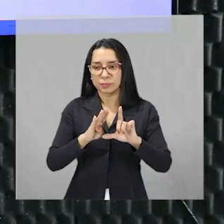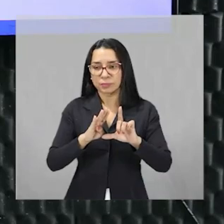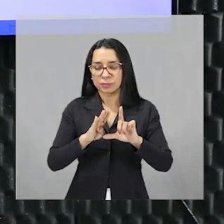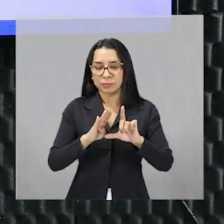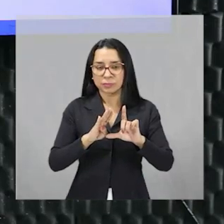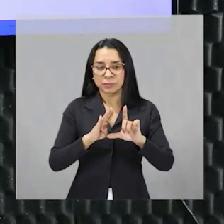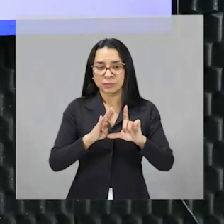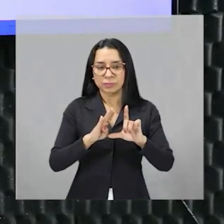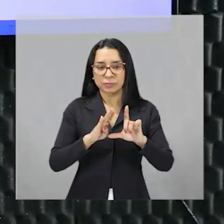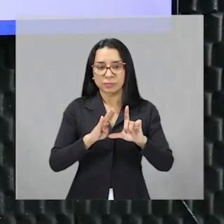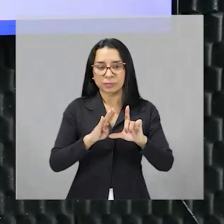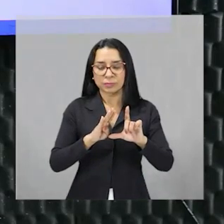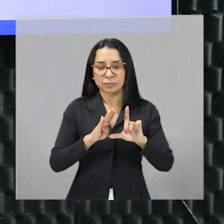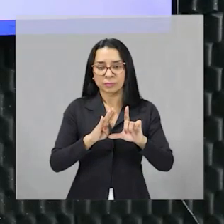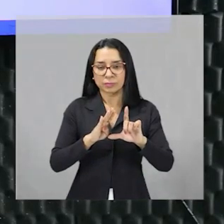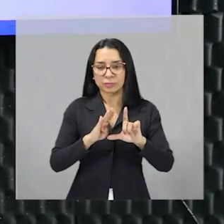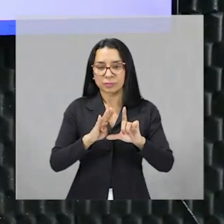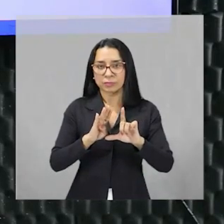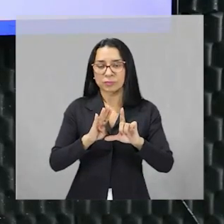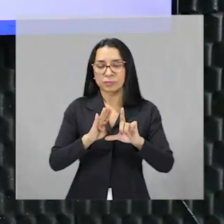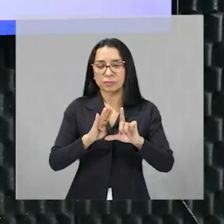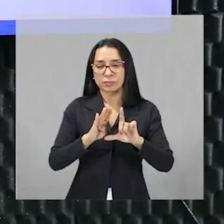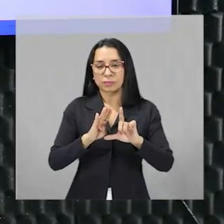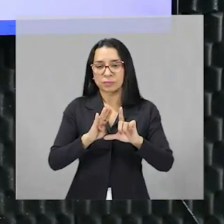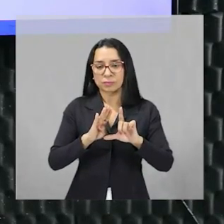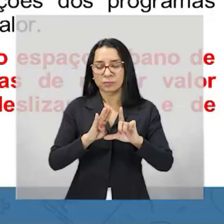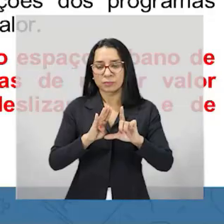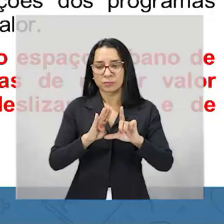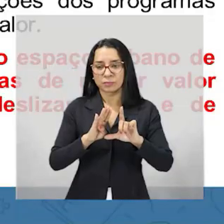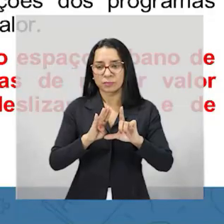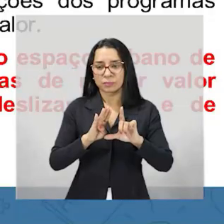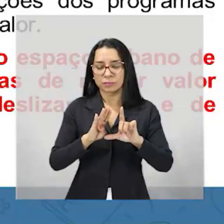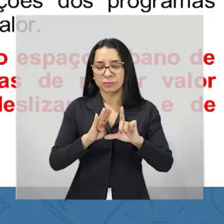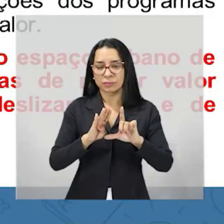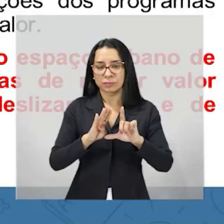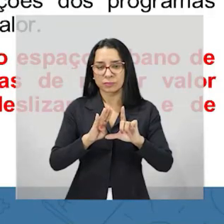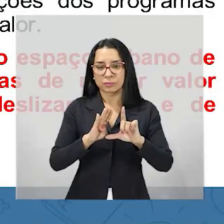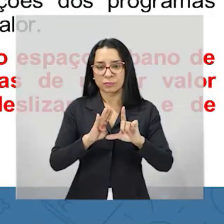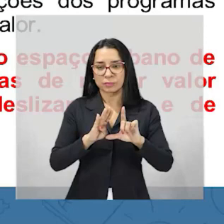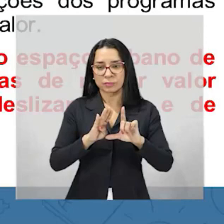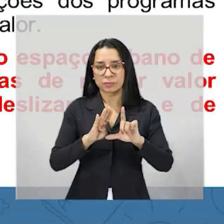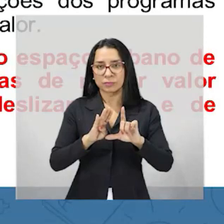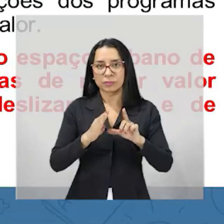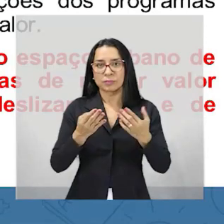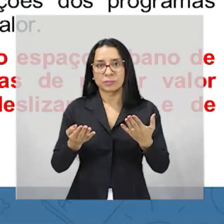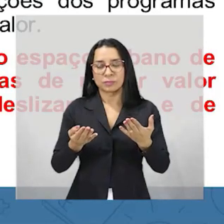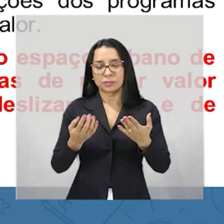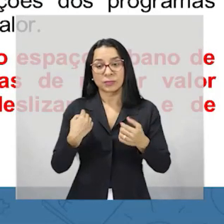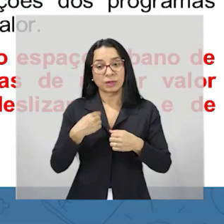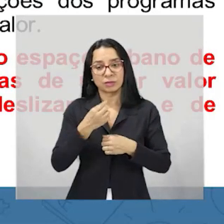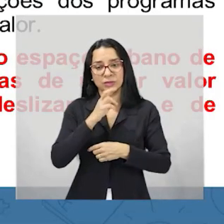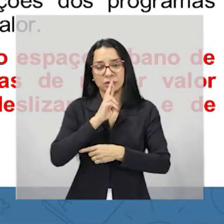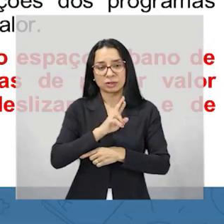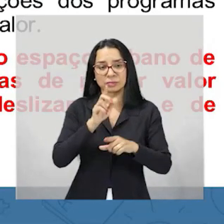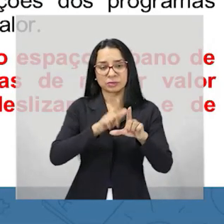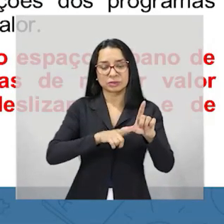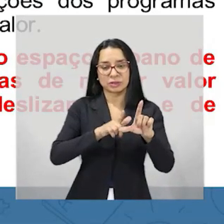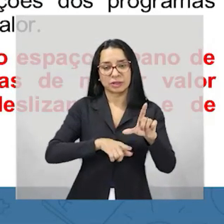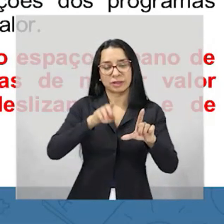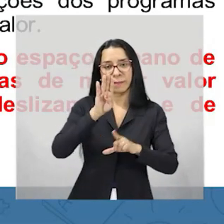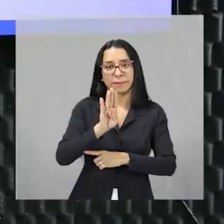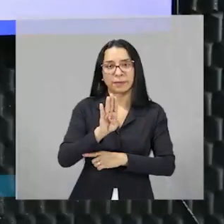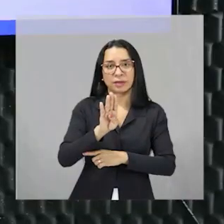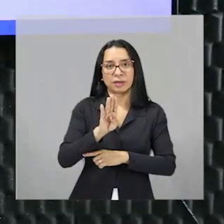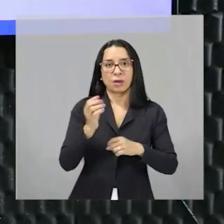as áreas de menor valor imobiliário, cujo contexto favorece a ocorrência de deslizamentos e enchentes. O nosso gabarito é a letra B. Então,